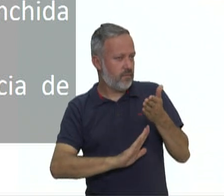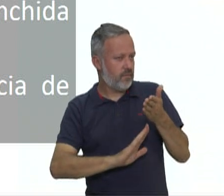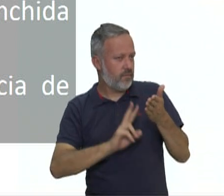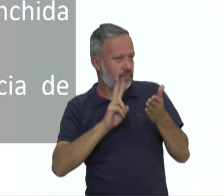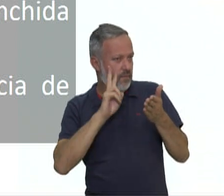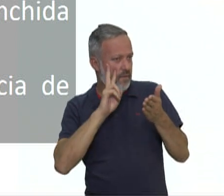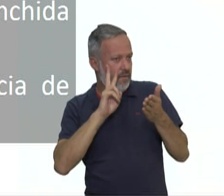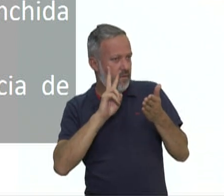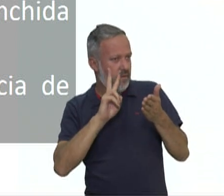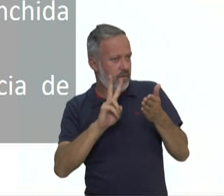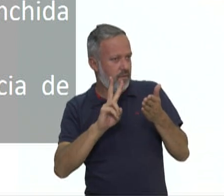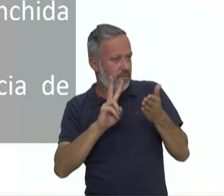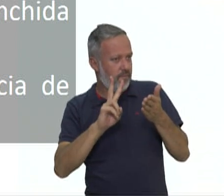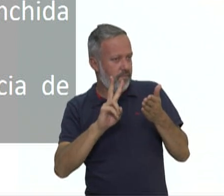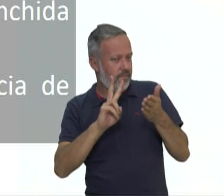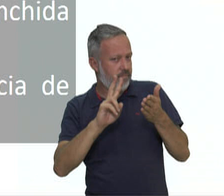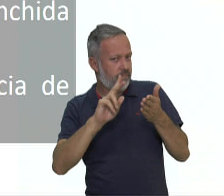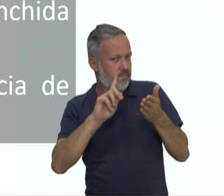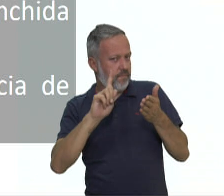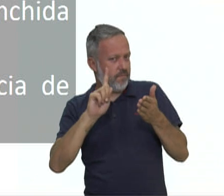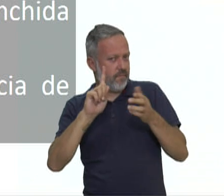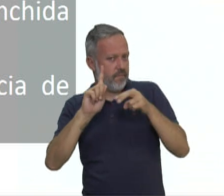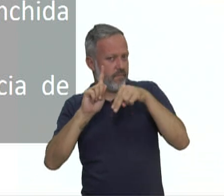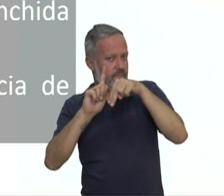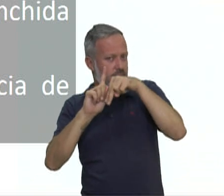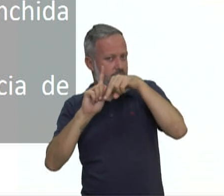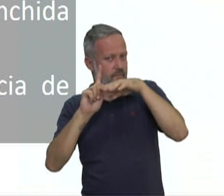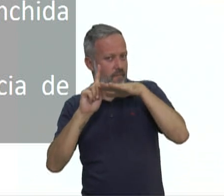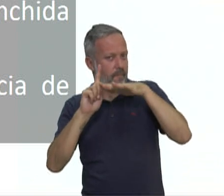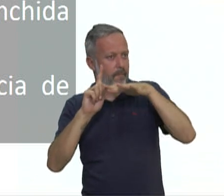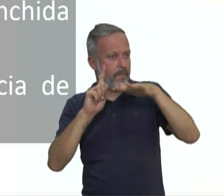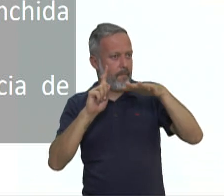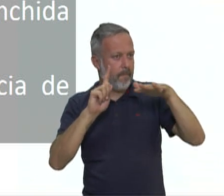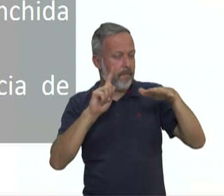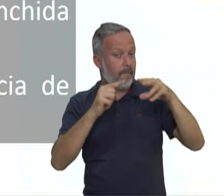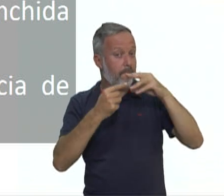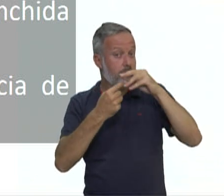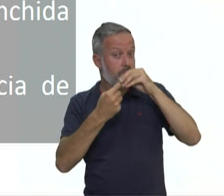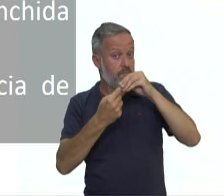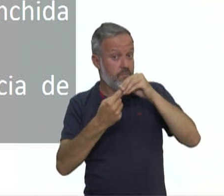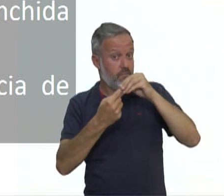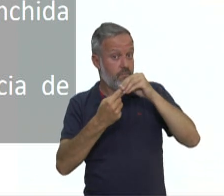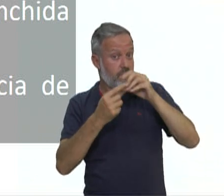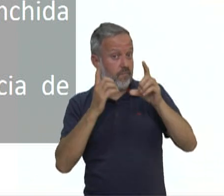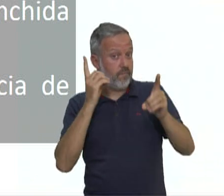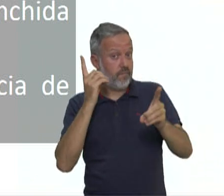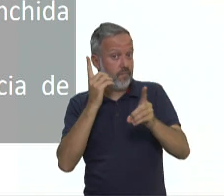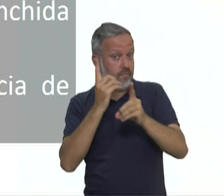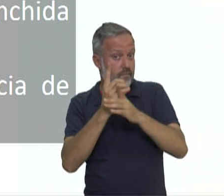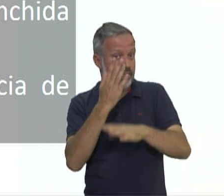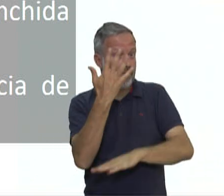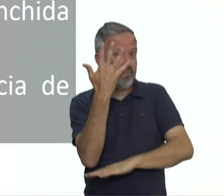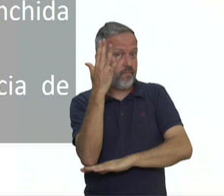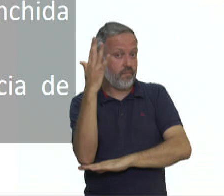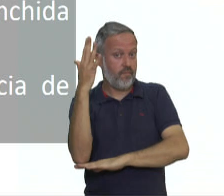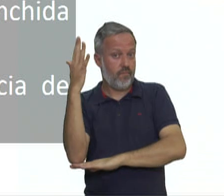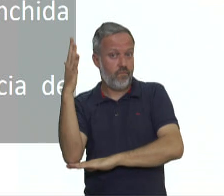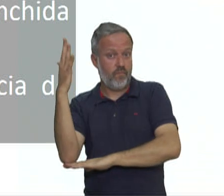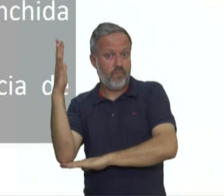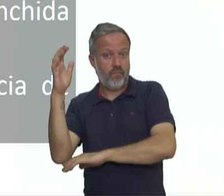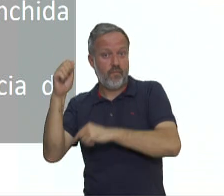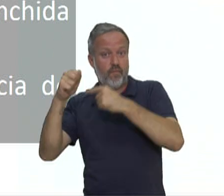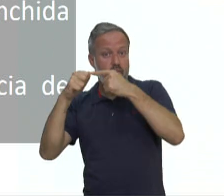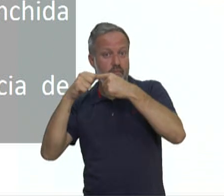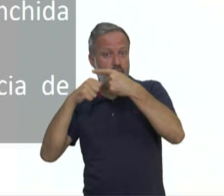para vocês. Os gases nobres são os únicos elementos químicos encontrados na natureza na forma de